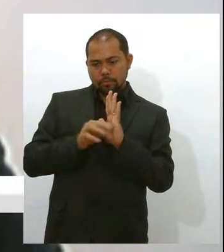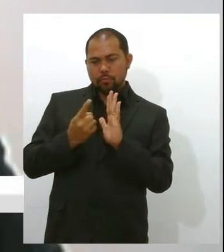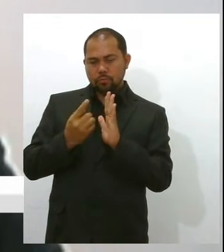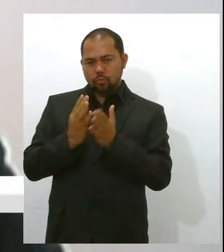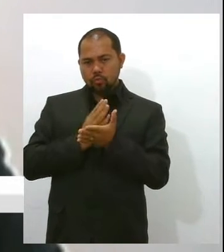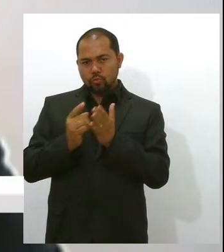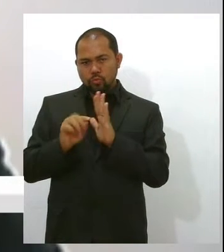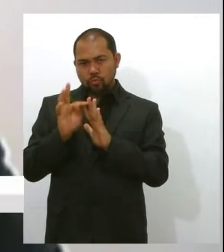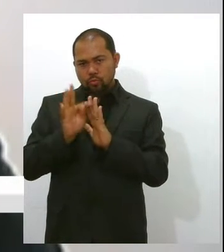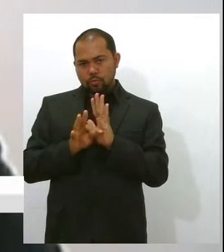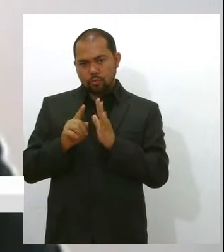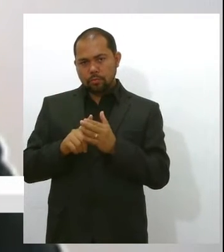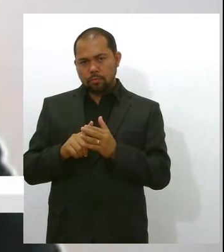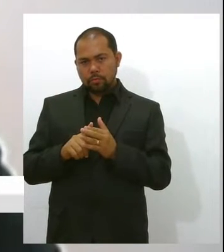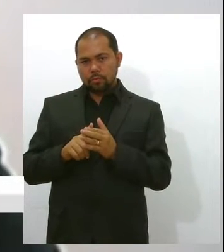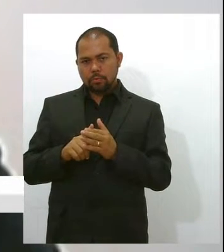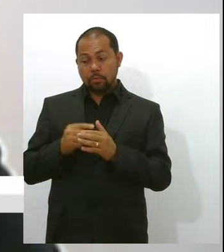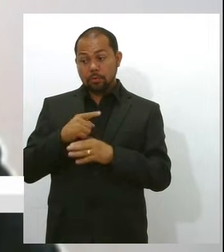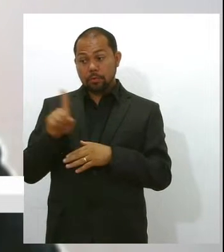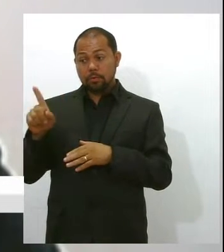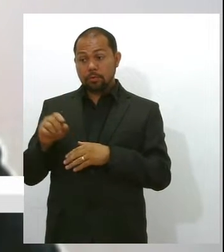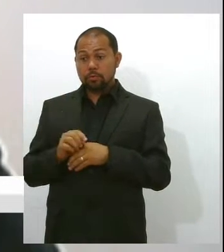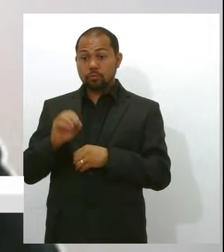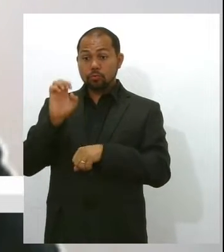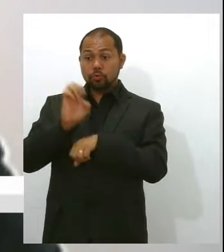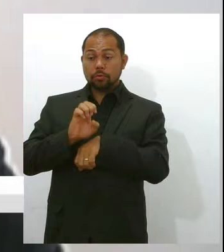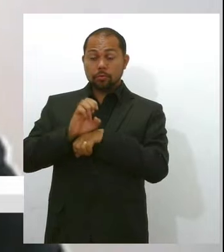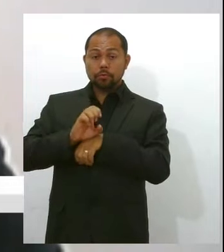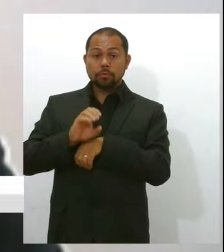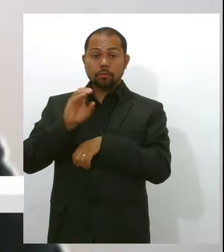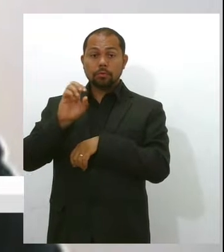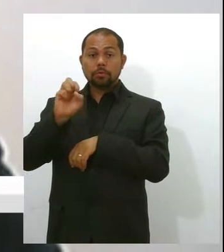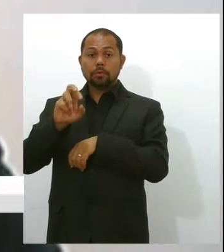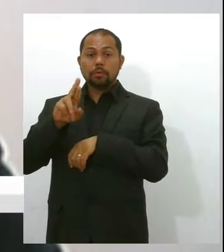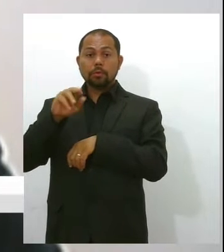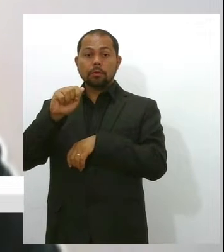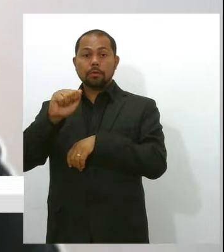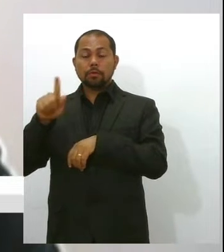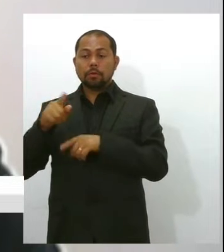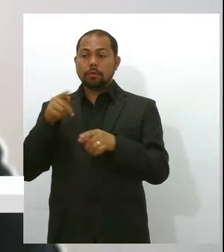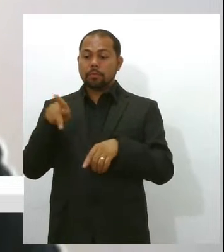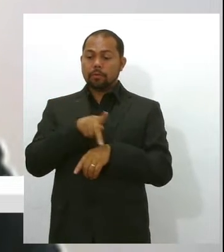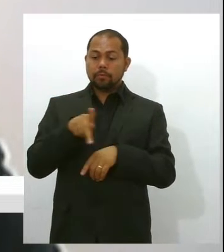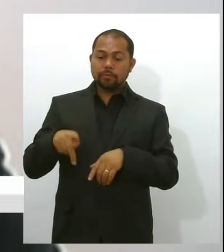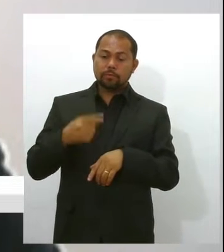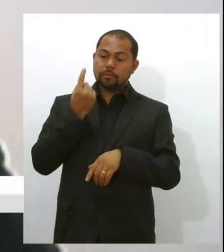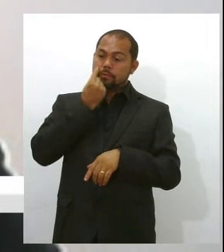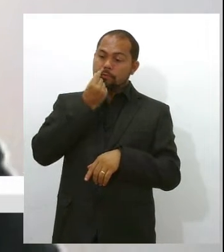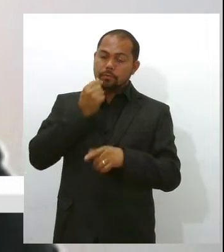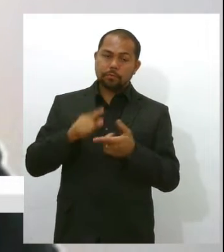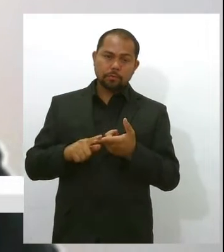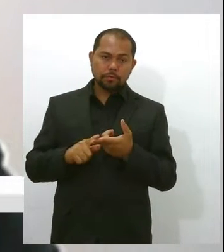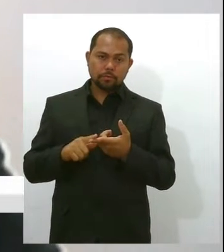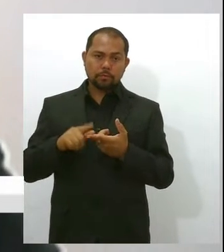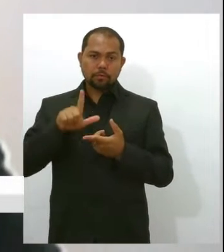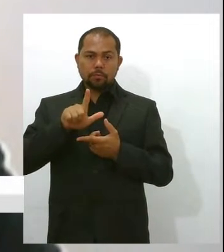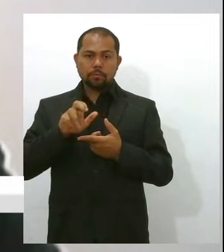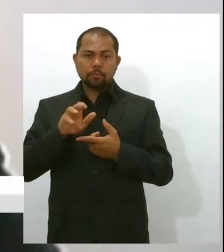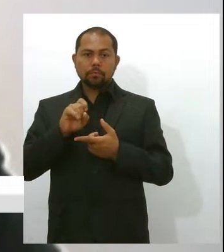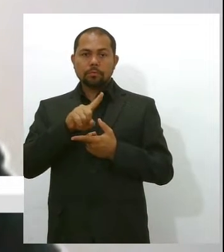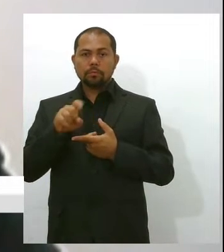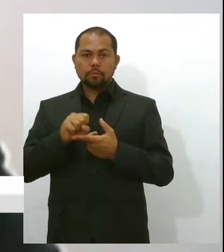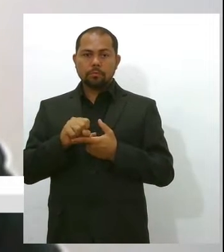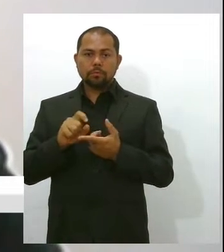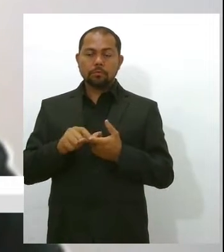do Ceará, professor hoje em dia em Alagoas. Temos o Rui Fernando, que era do Novo Island, lá de São Paulo, uma banda